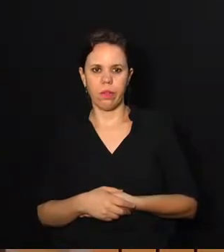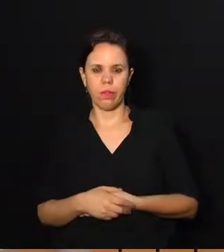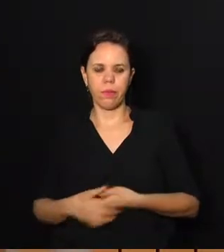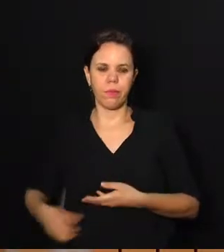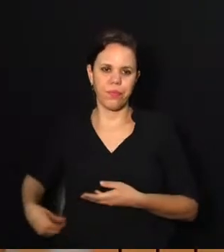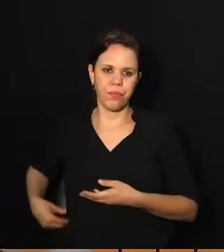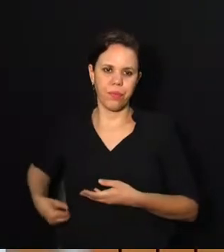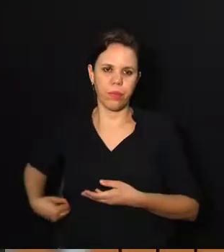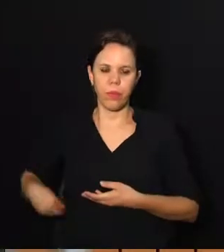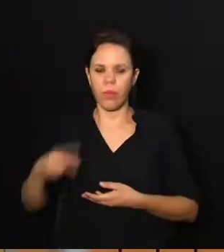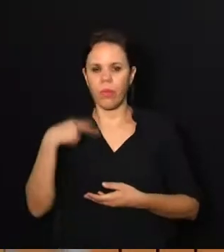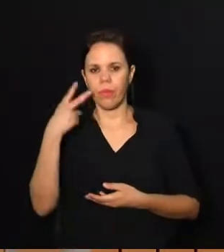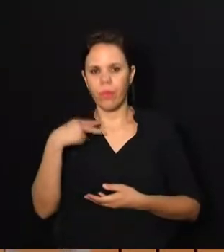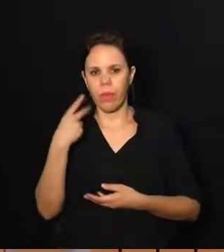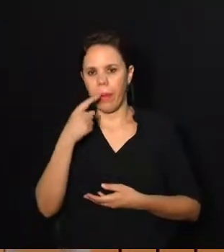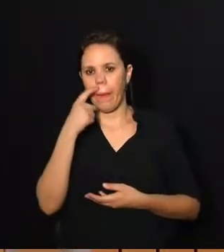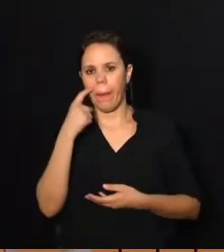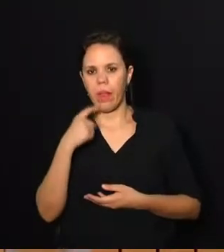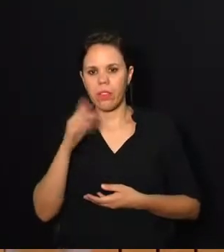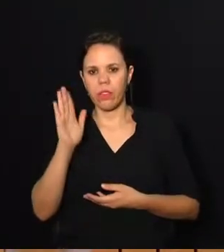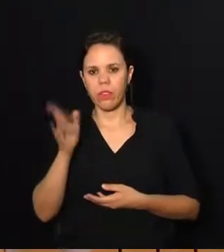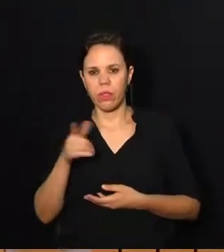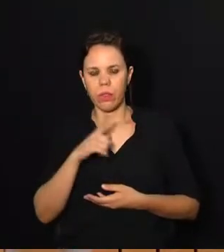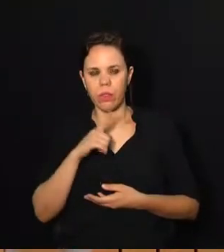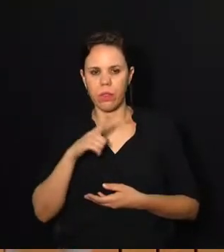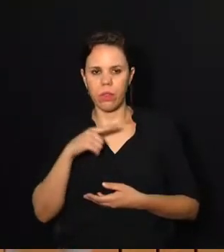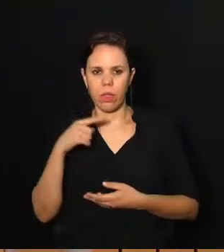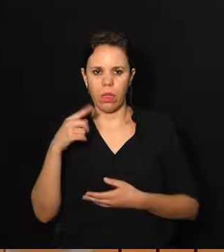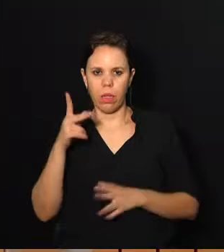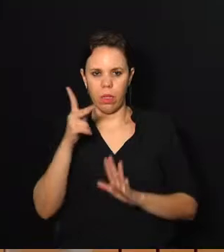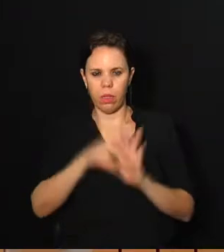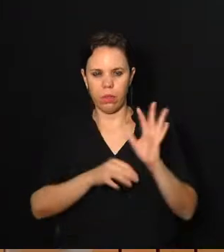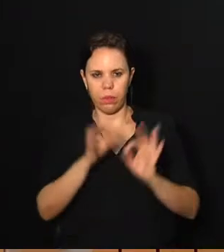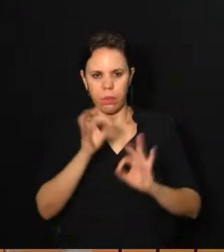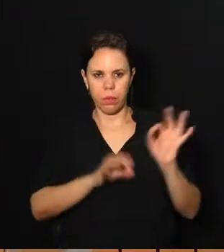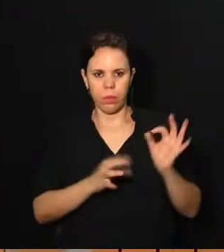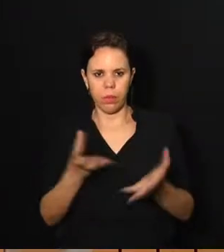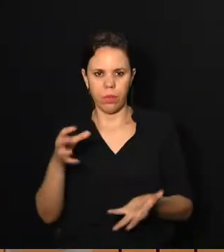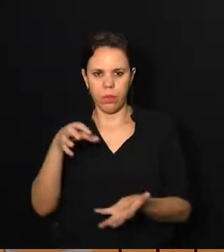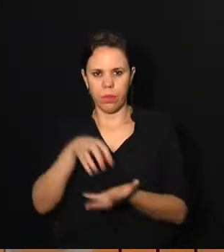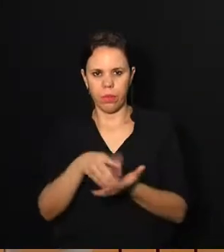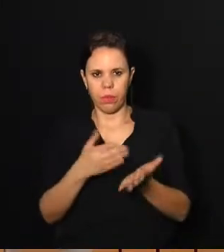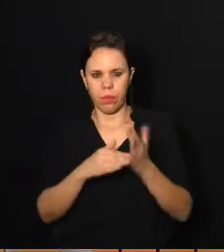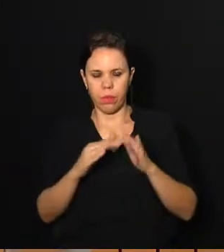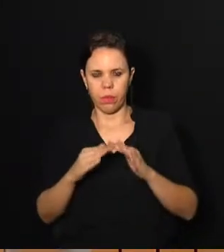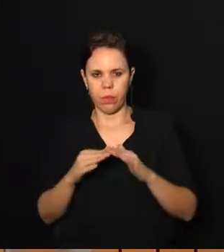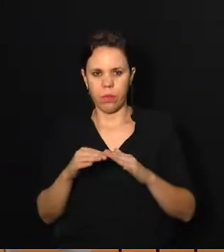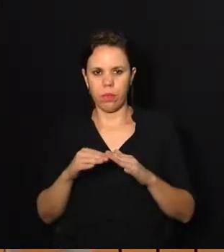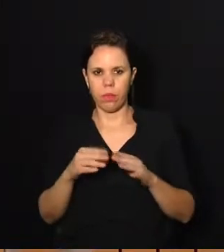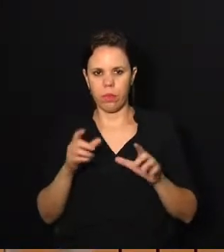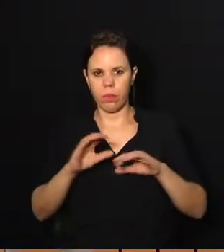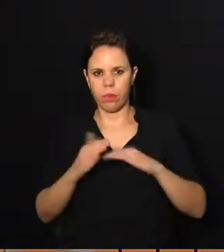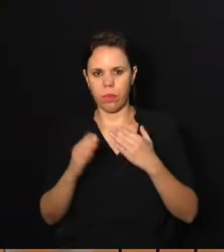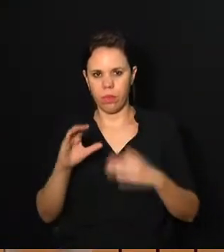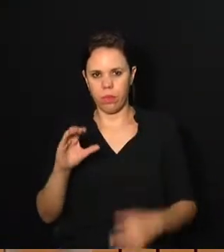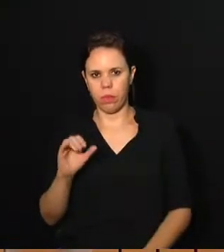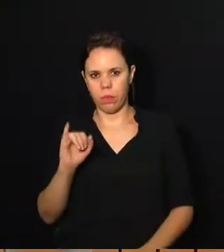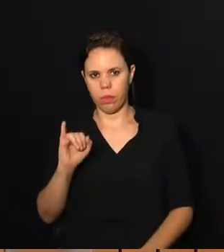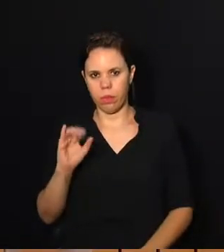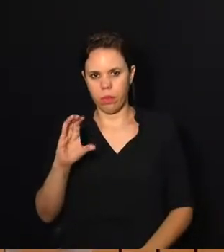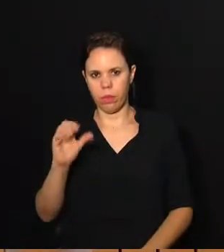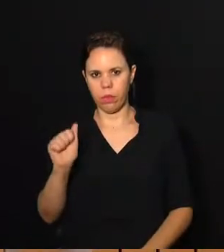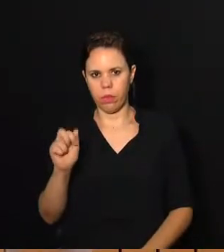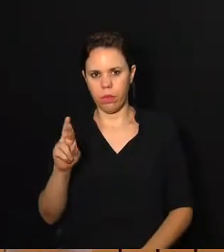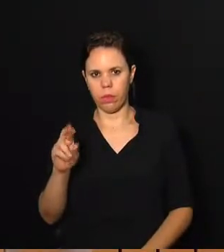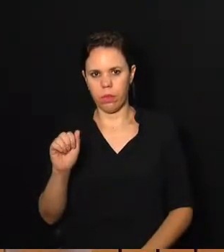O vereador Paulo aqui já falou que já tem esse projeto, né, da creche no Icaraí. E